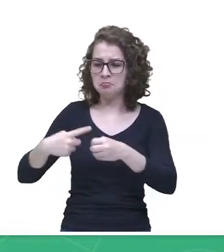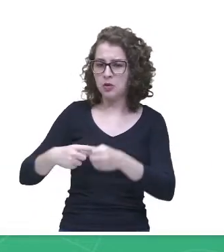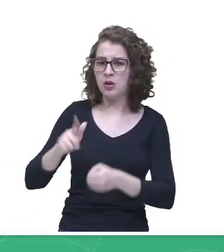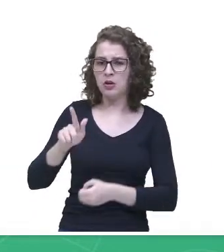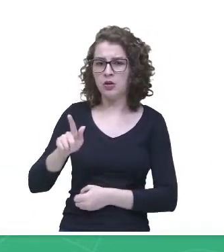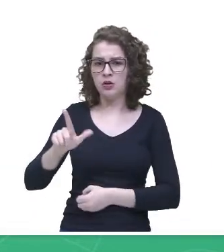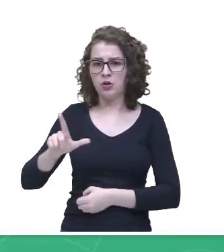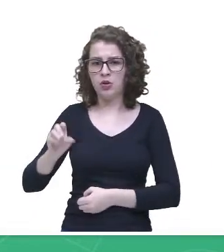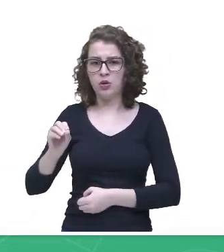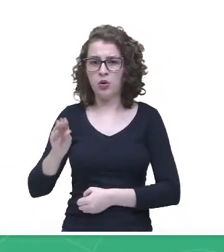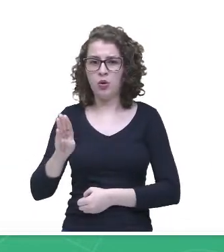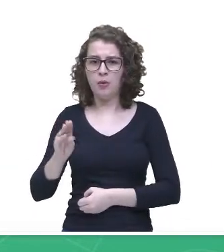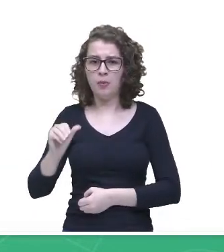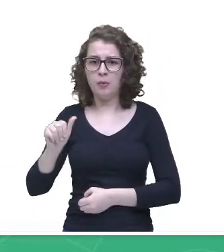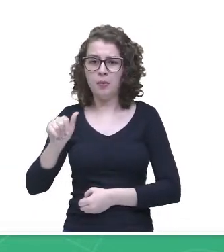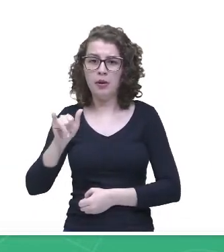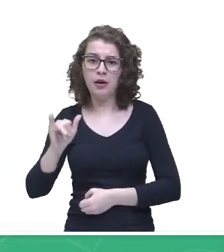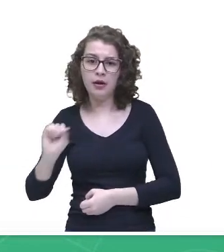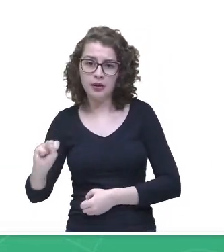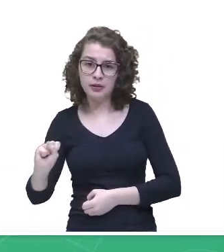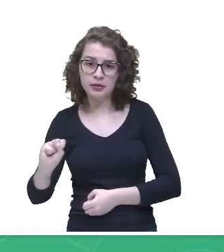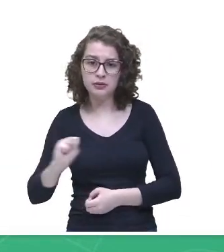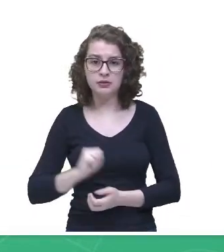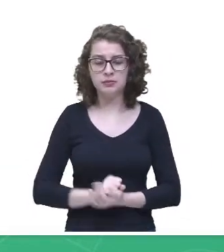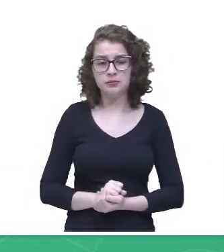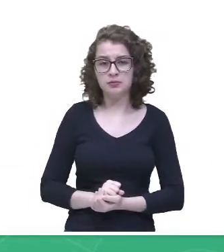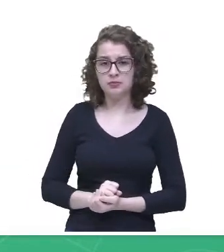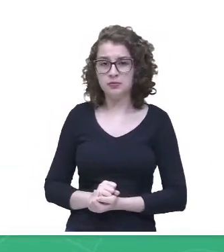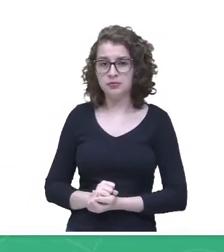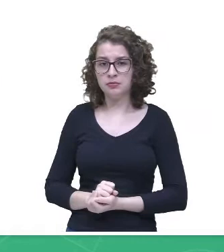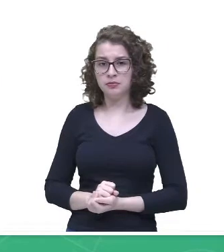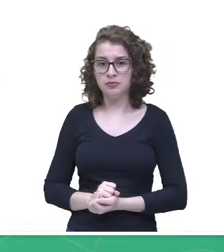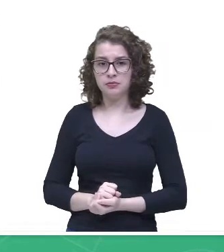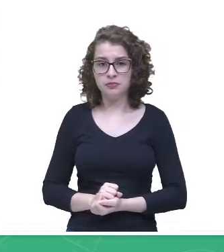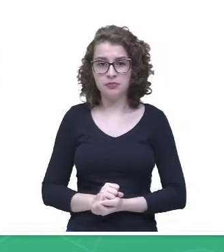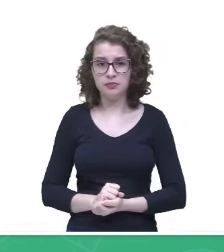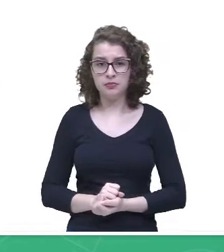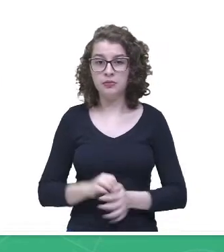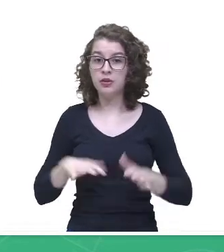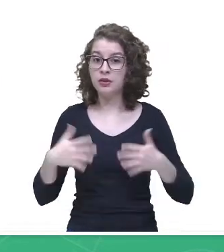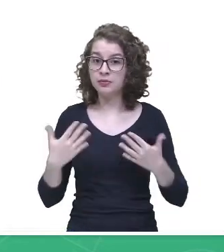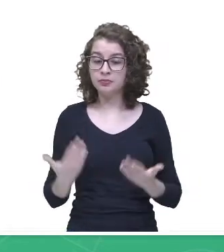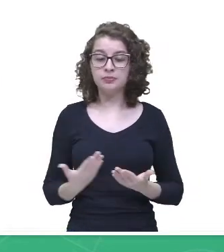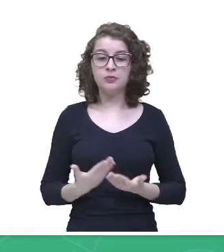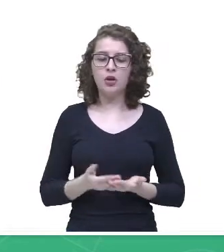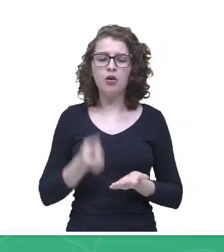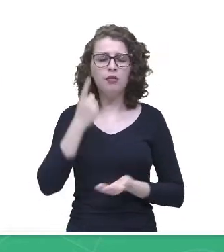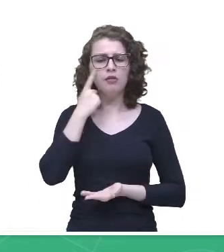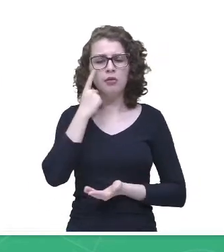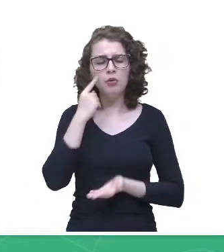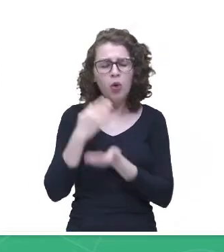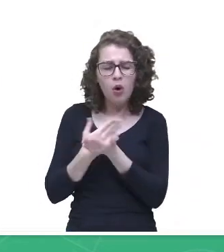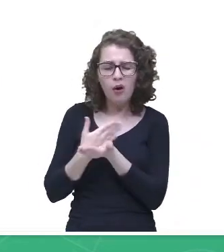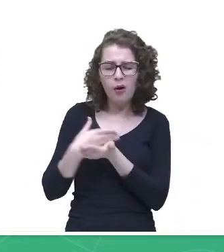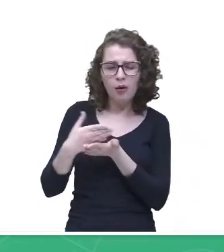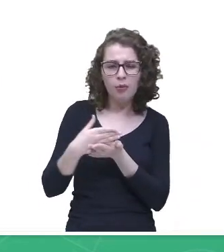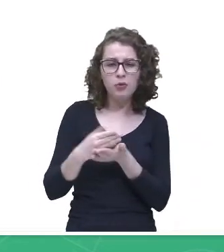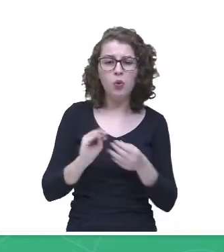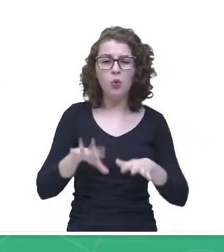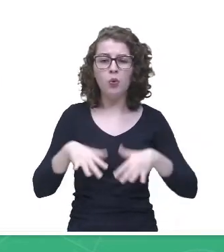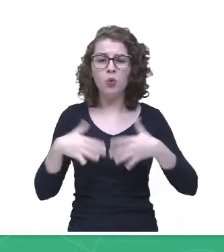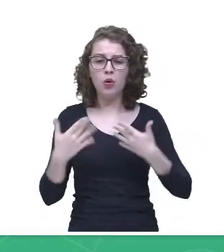que é, uma sociedade em rede. Tá bom? Então, a gente vai começar verificando justamente a diferença